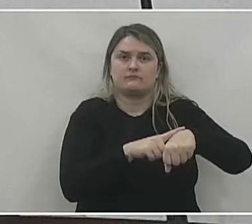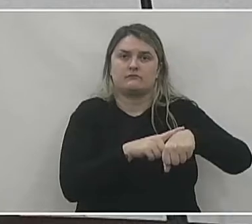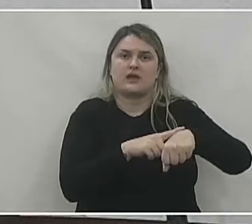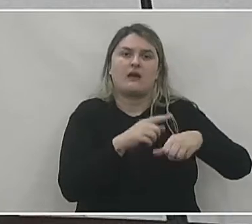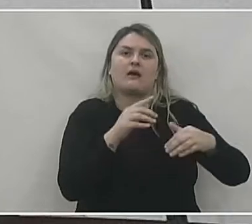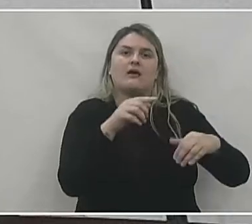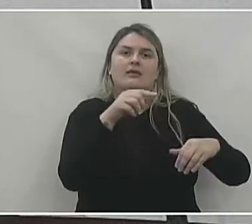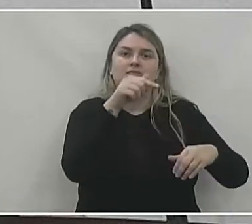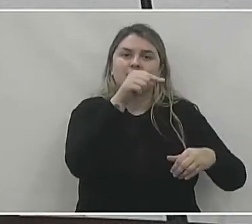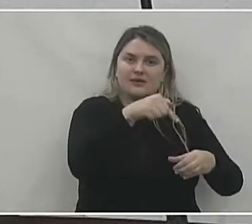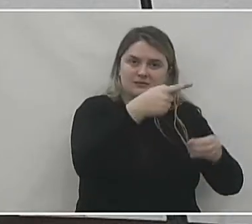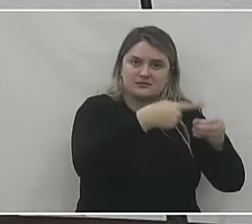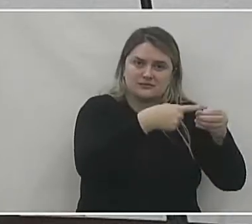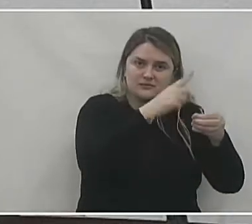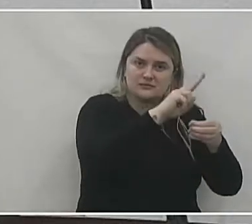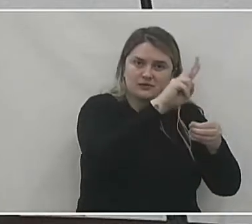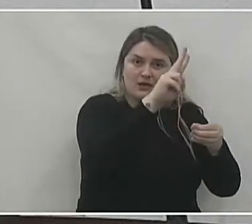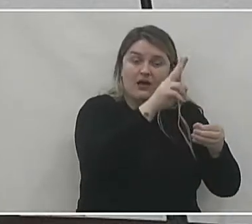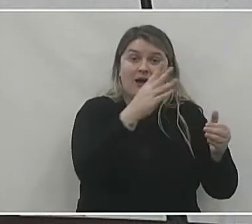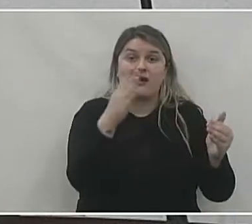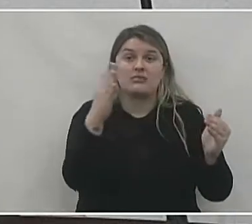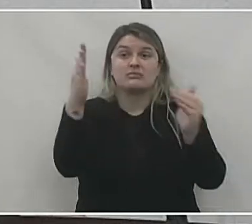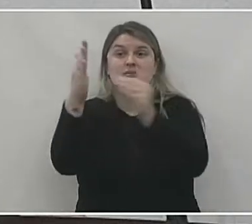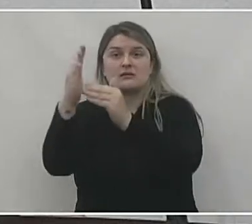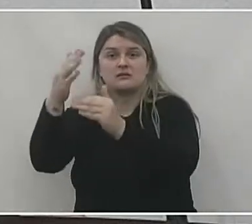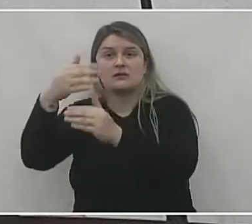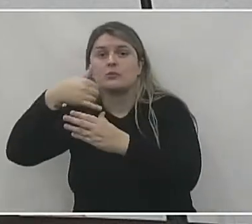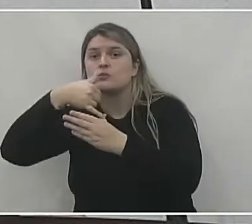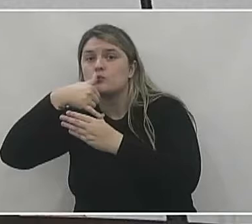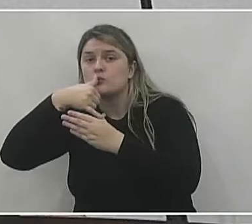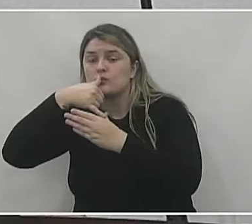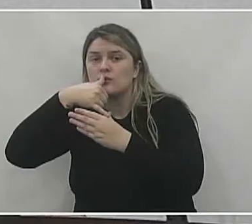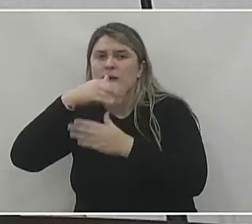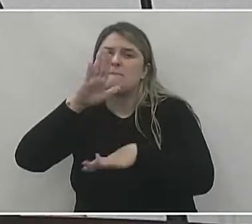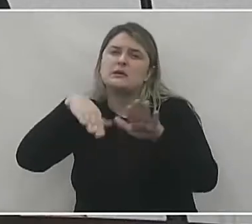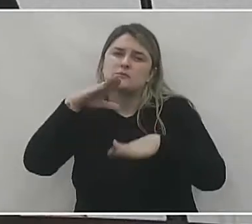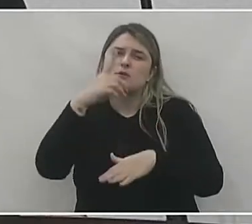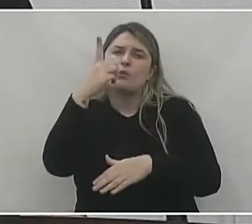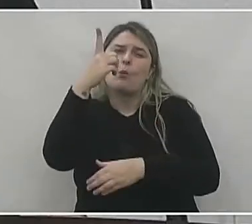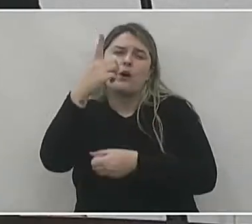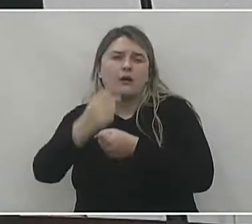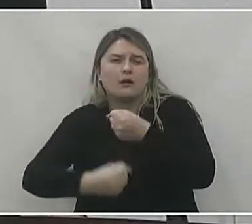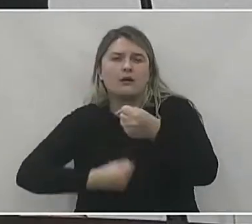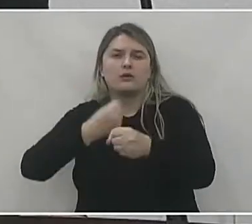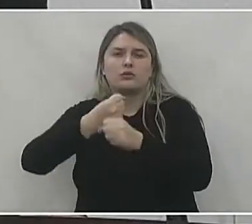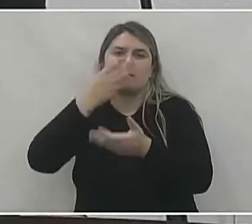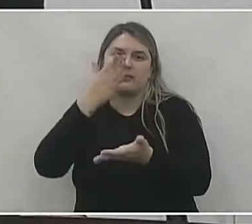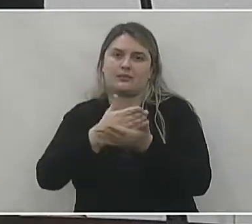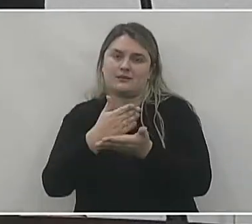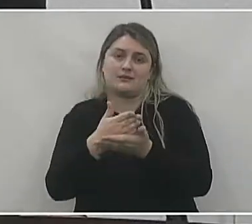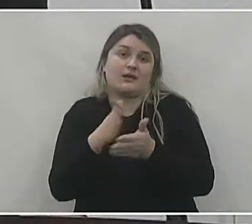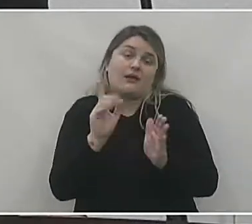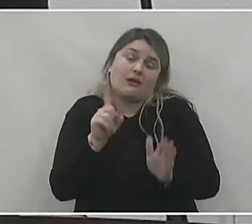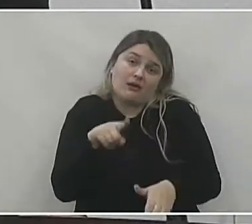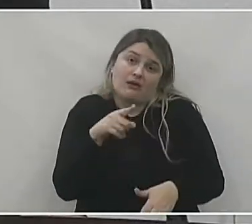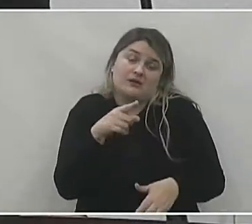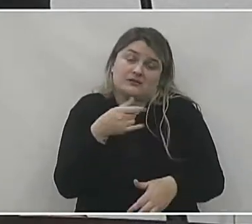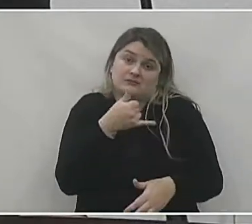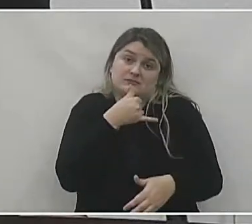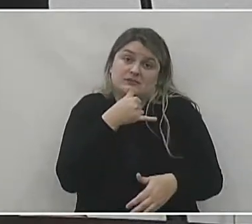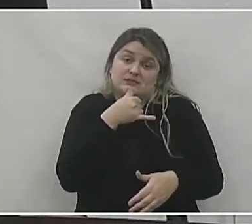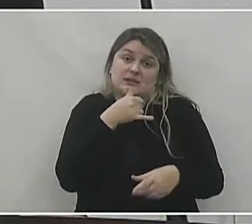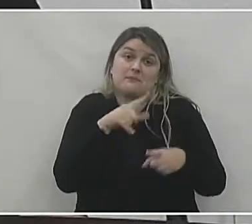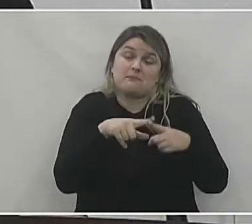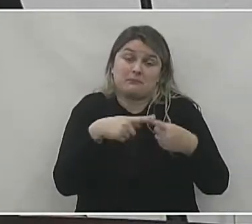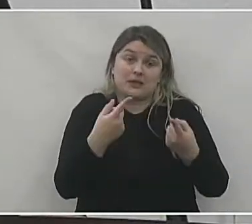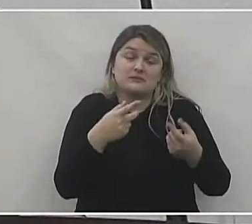daqui até São Mateus do Sul dentro de 1 ano e meio. Quer dizer, é uma péssima notícia, mas a gente tem